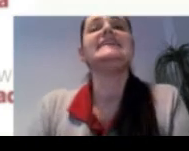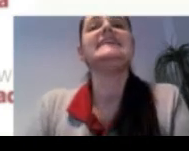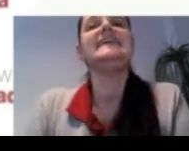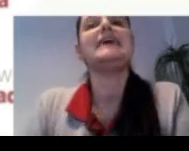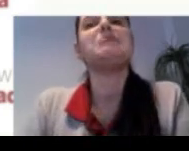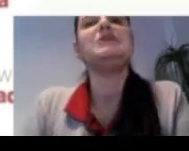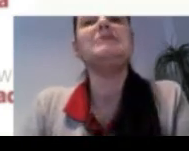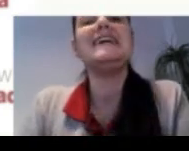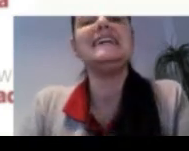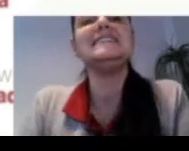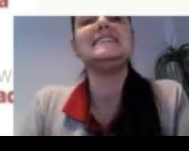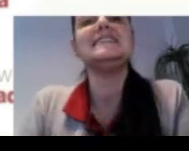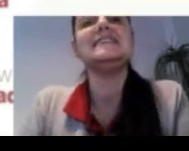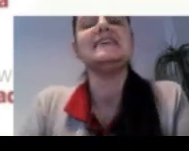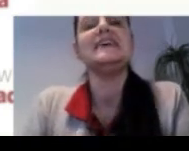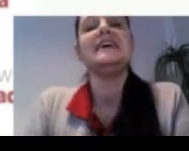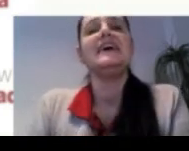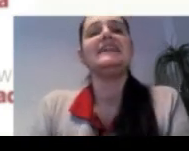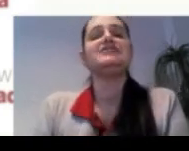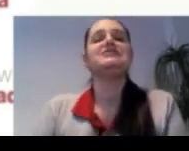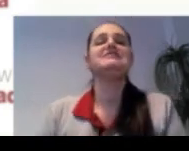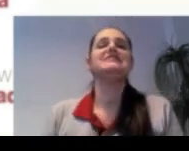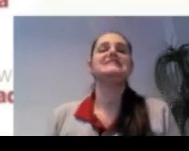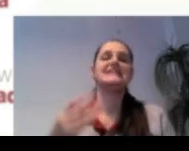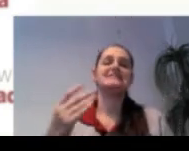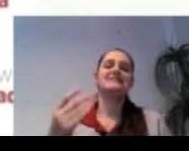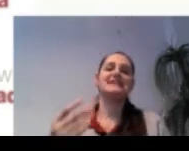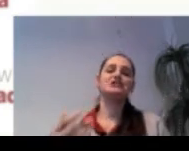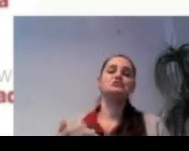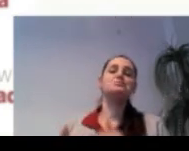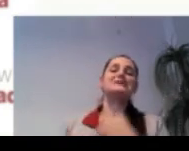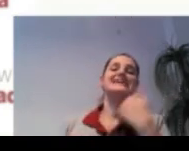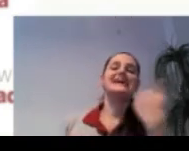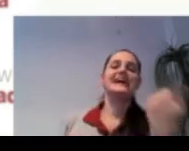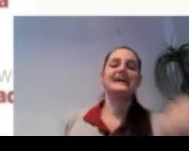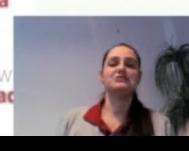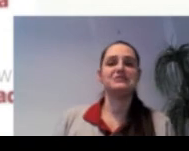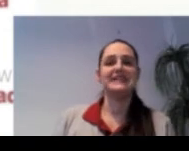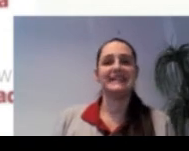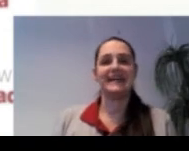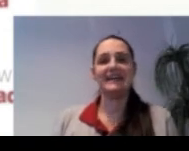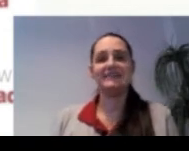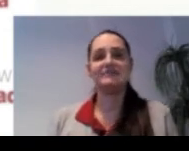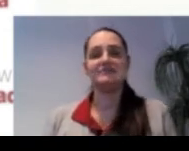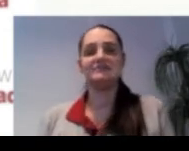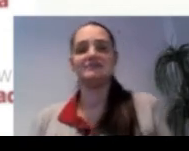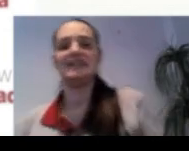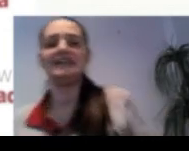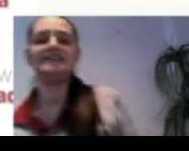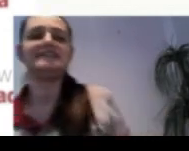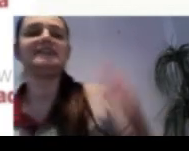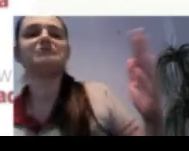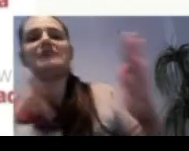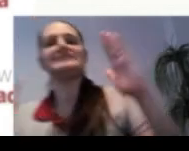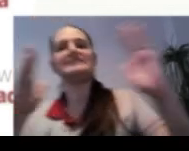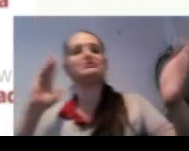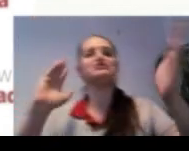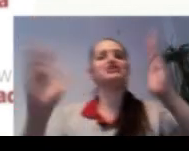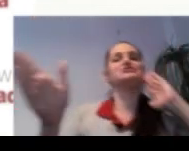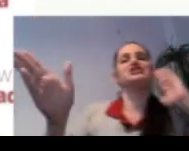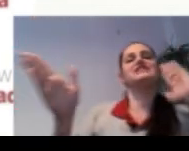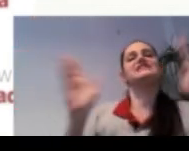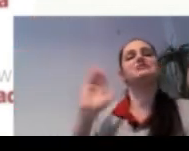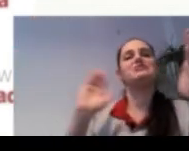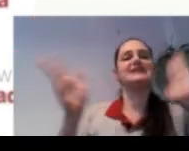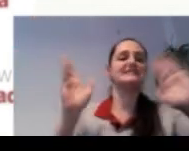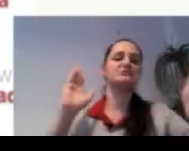é que a DNA polimerase, ela toda vez que ela vai duplicar o DNA, né? T com A, C